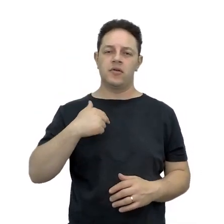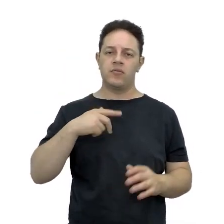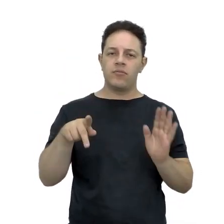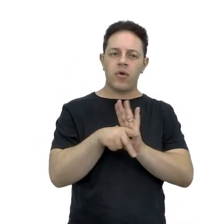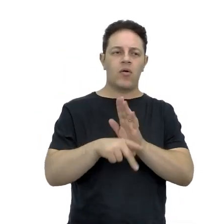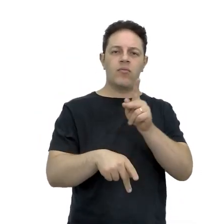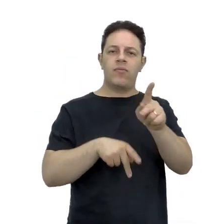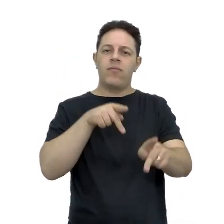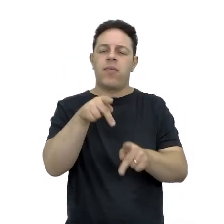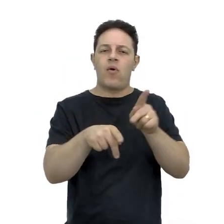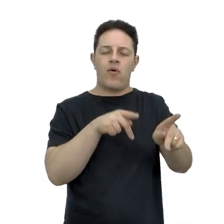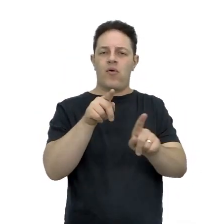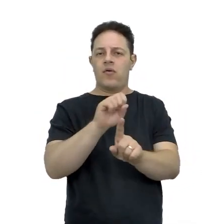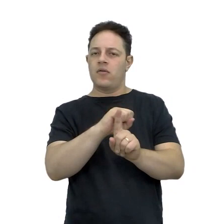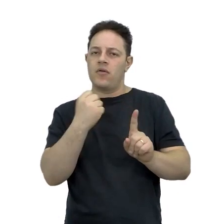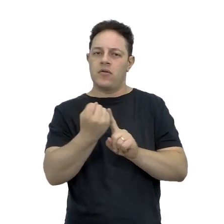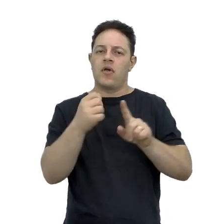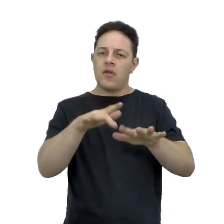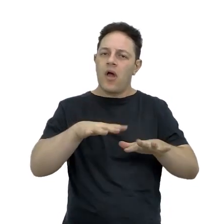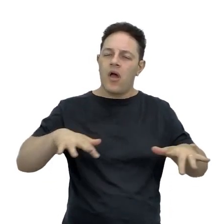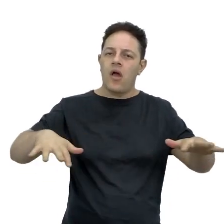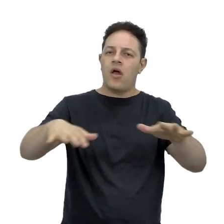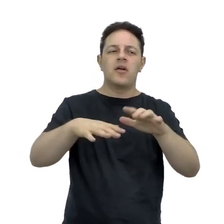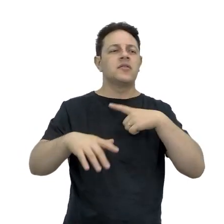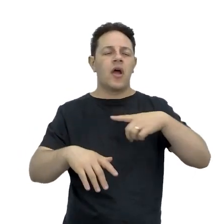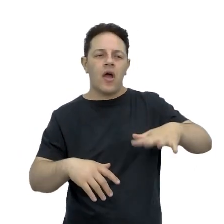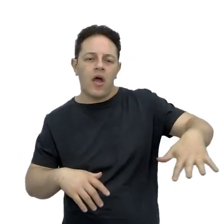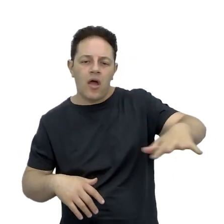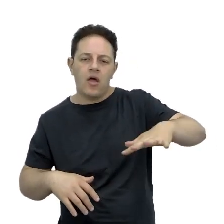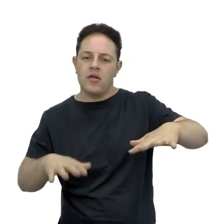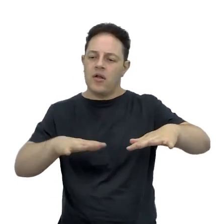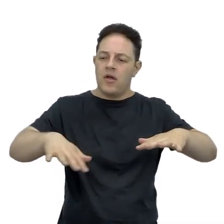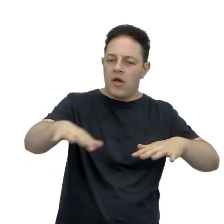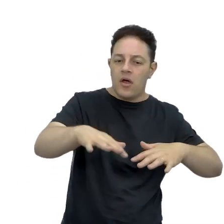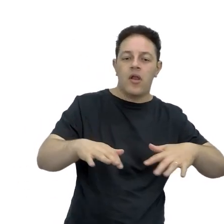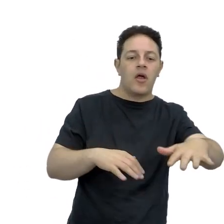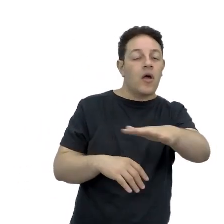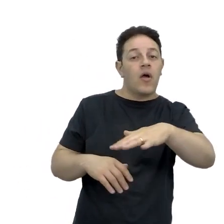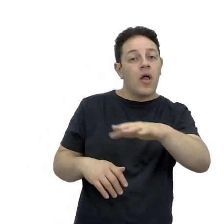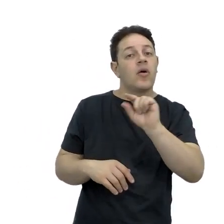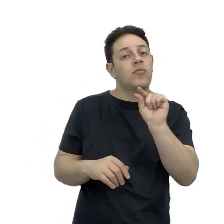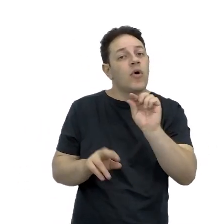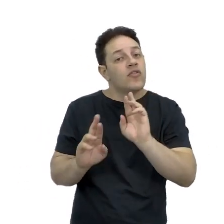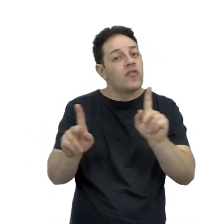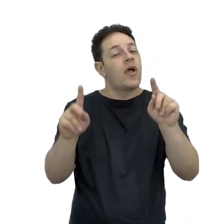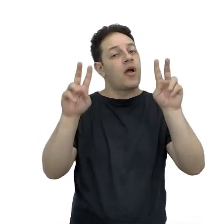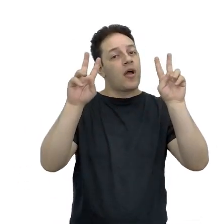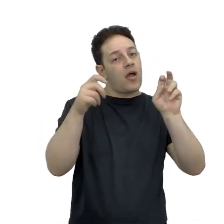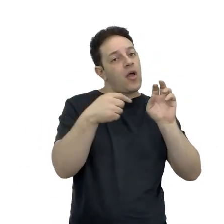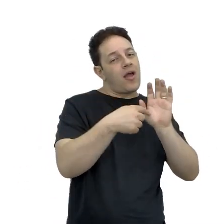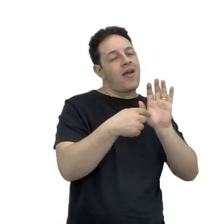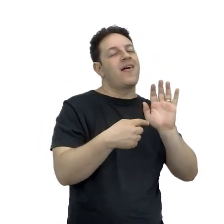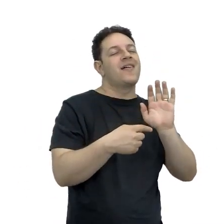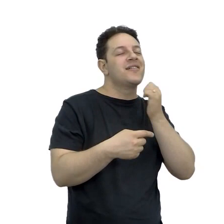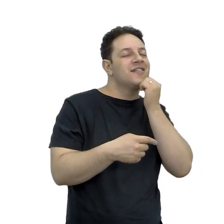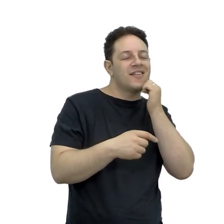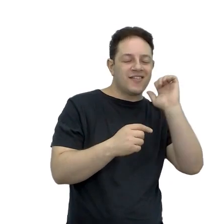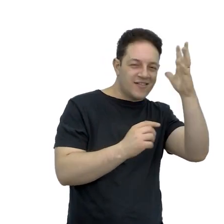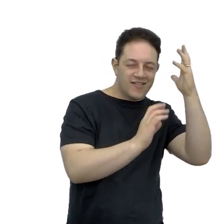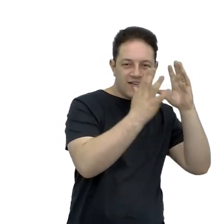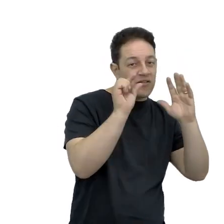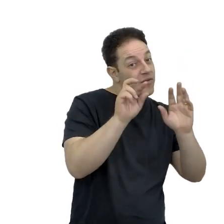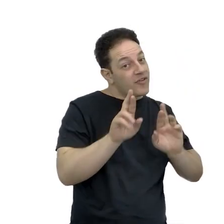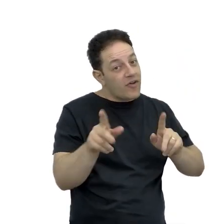mesmo em outras áreas que fogem um pouco das ciências da natureza.